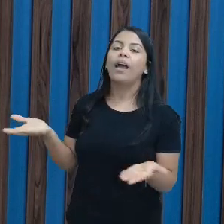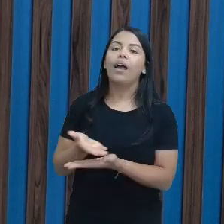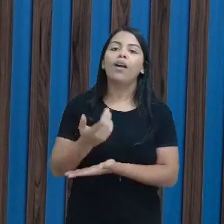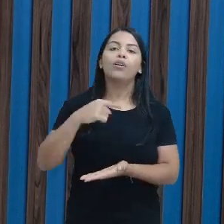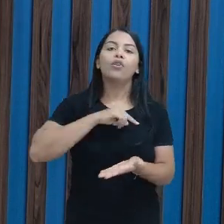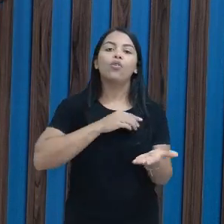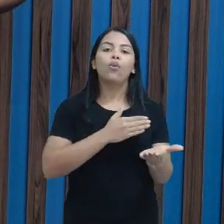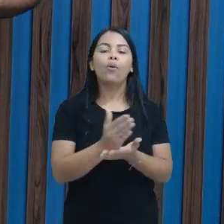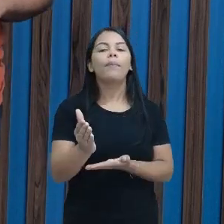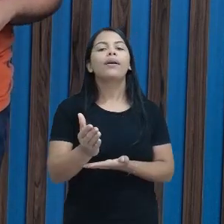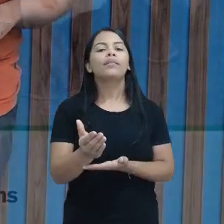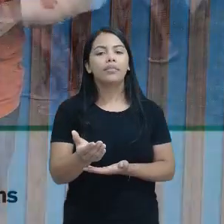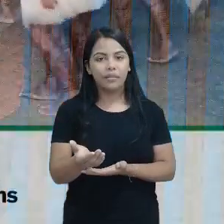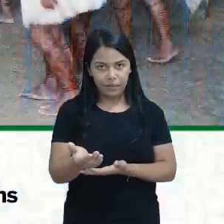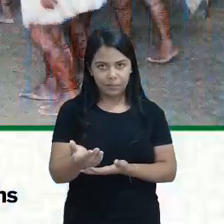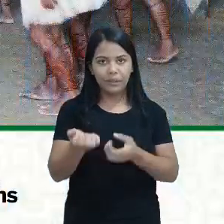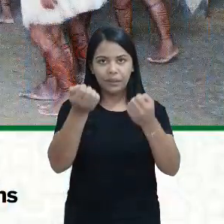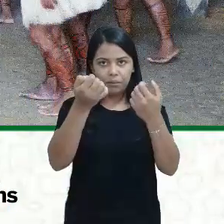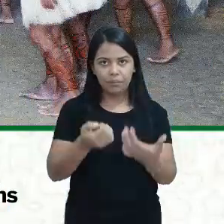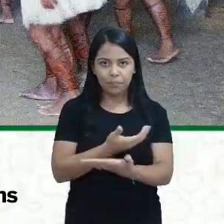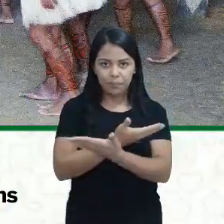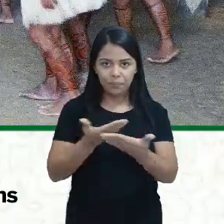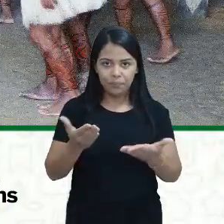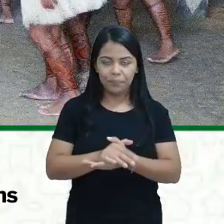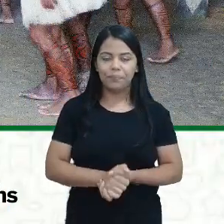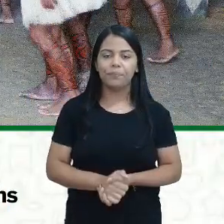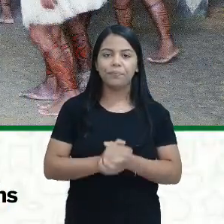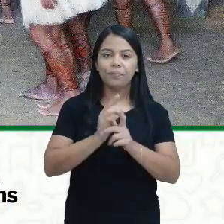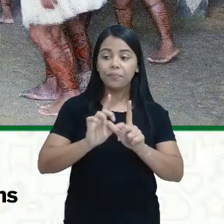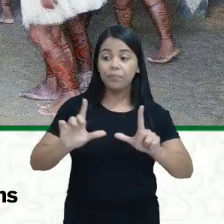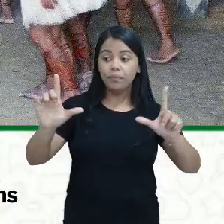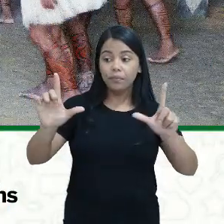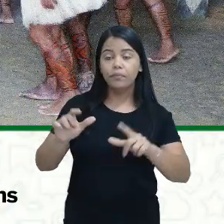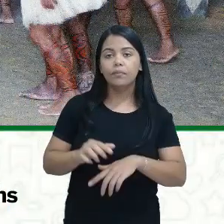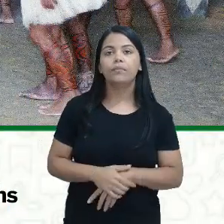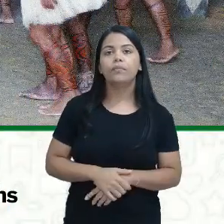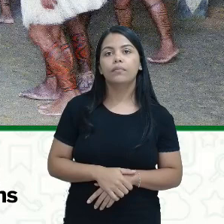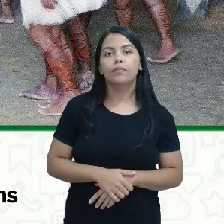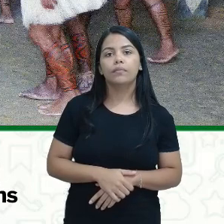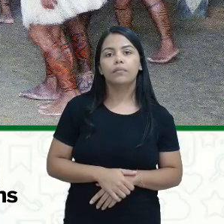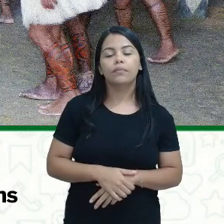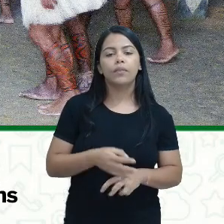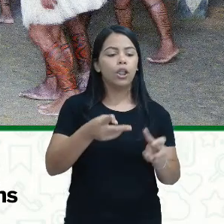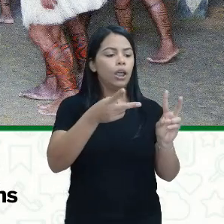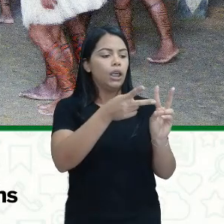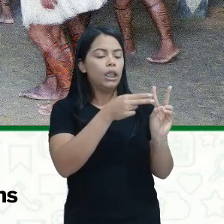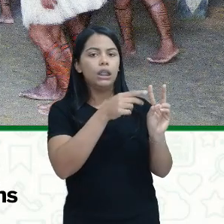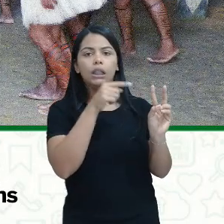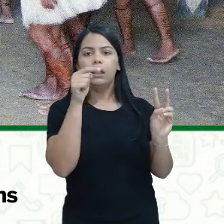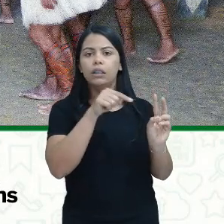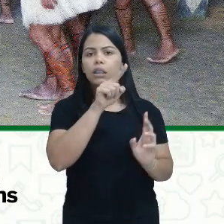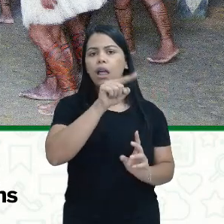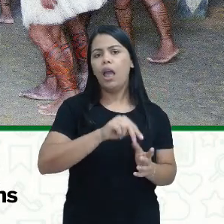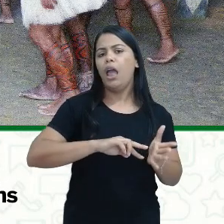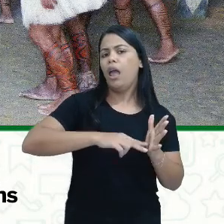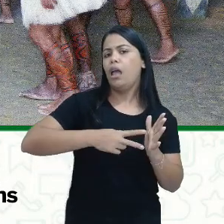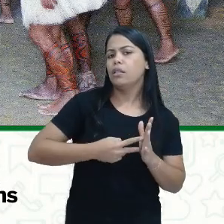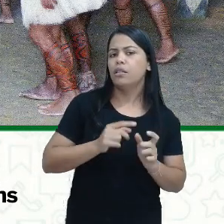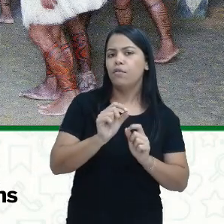uma citação, olha aí na sua tela. São aqueles que assim se